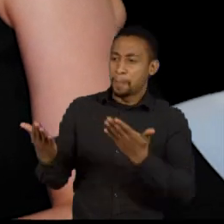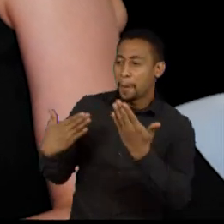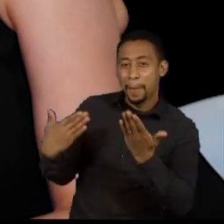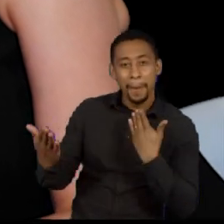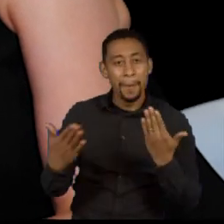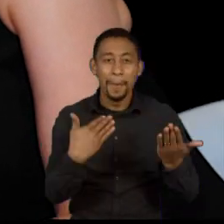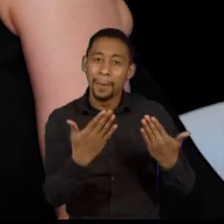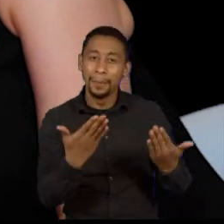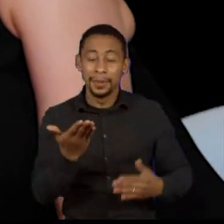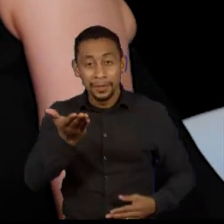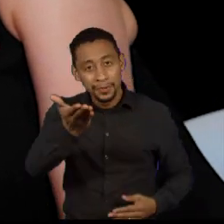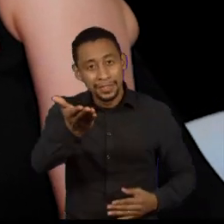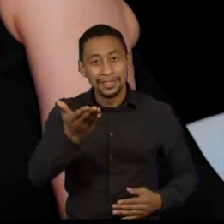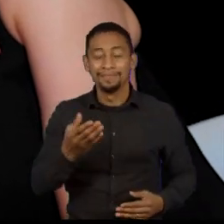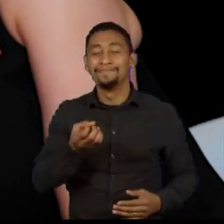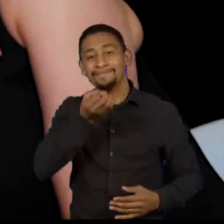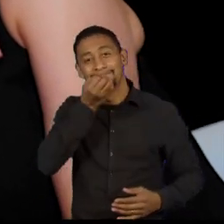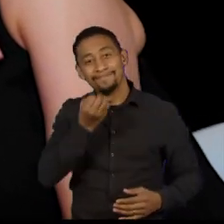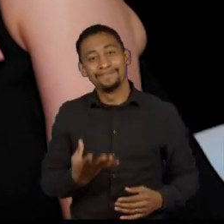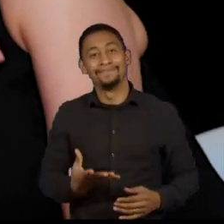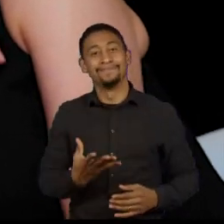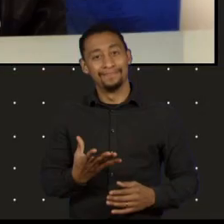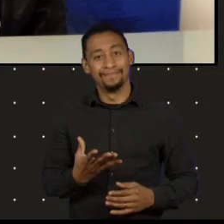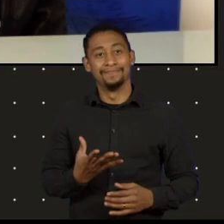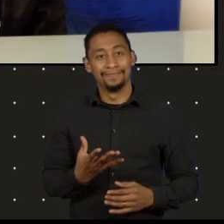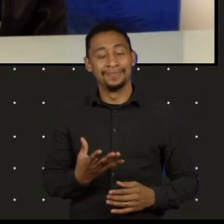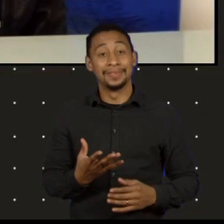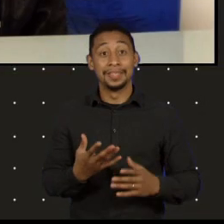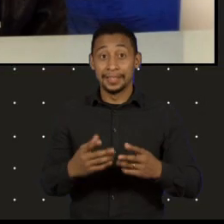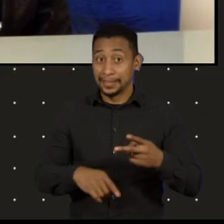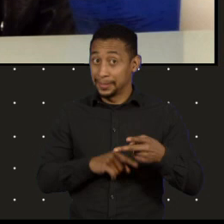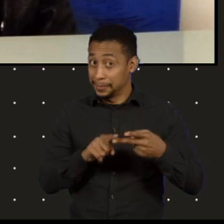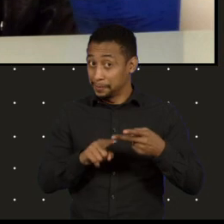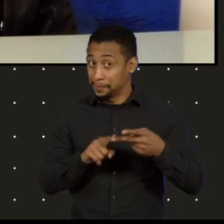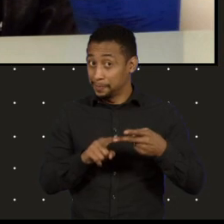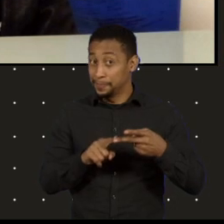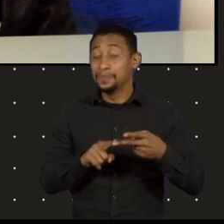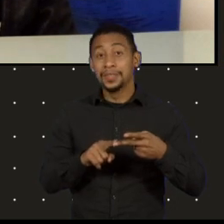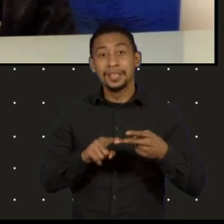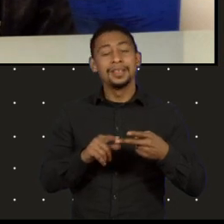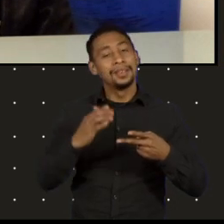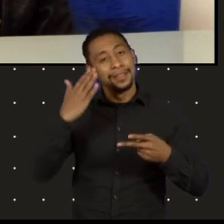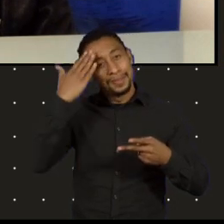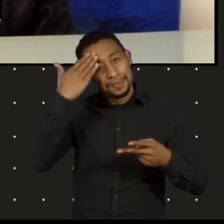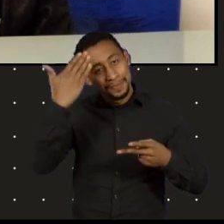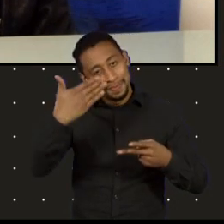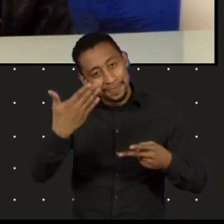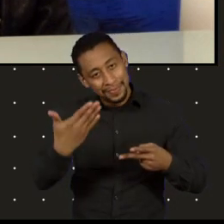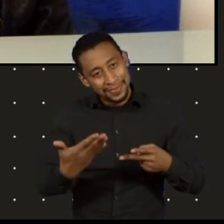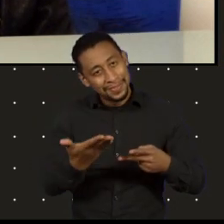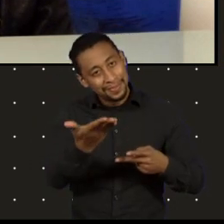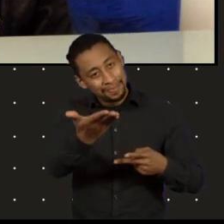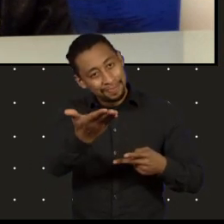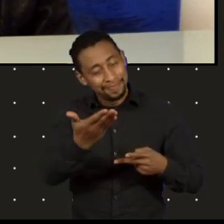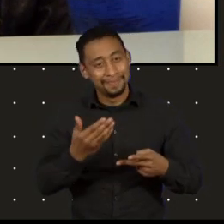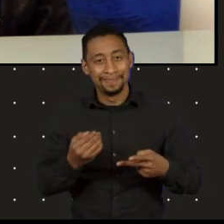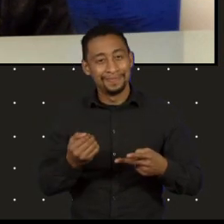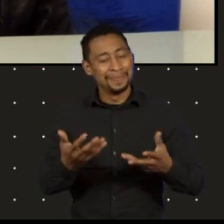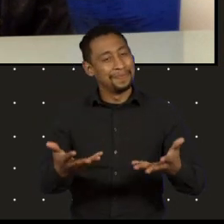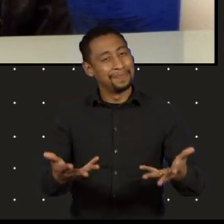com você foi muito bom. Segundo, elogiar mais uma vez o que todo mundo te elogia,